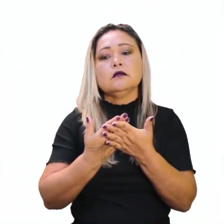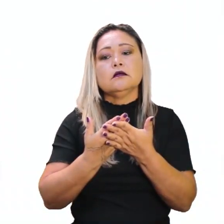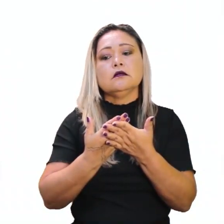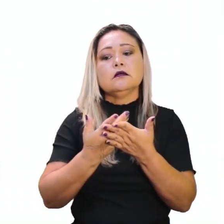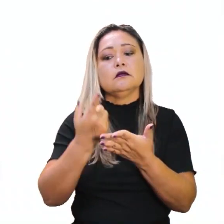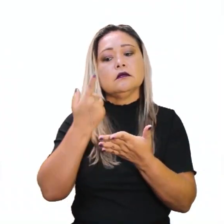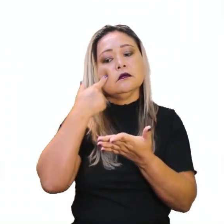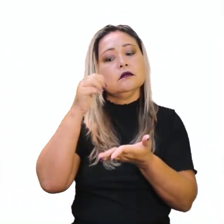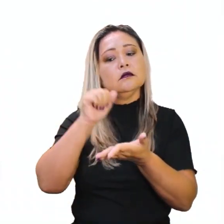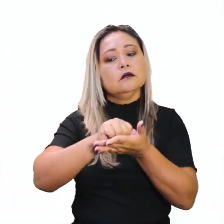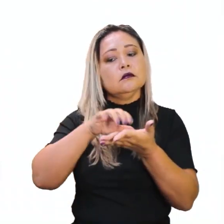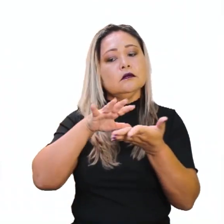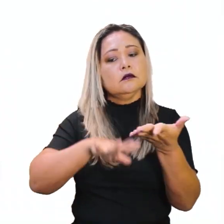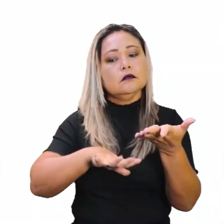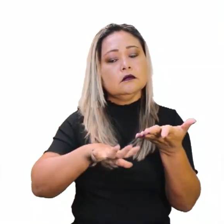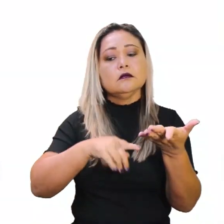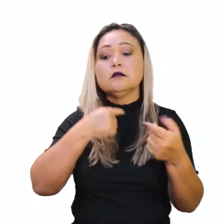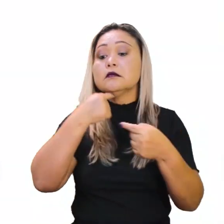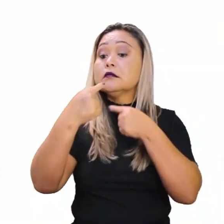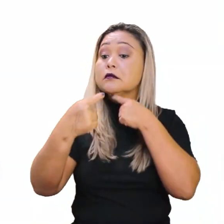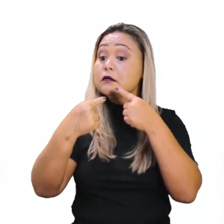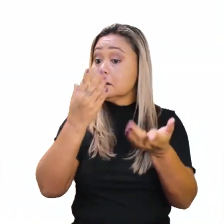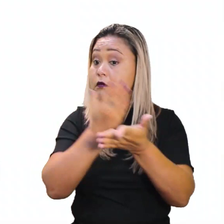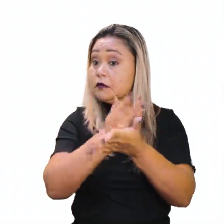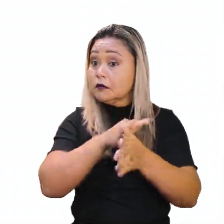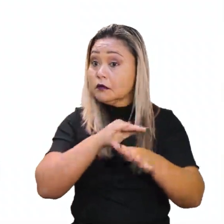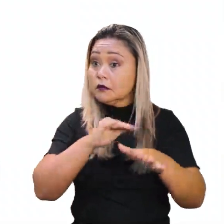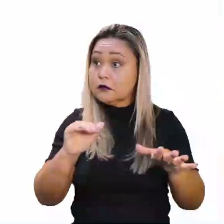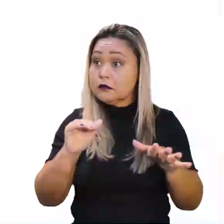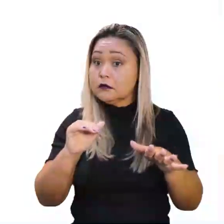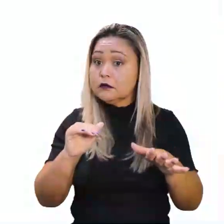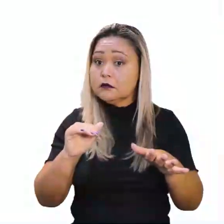Vamos ver nossas atividades, vamos tirar as nossas dúvidas